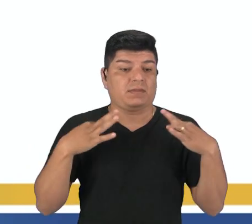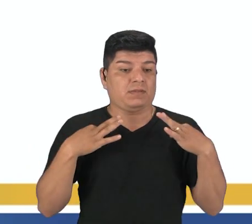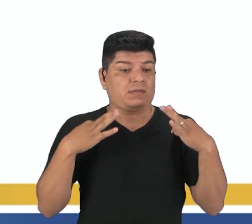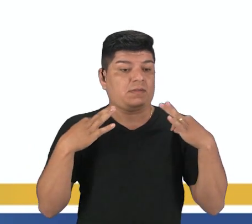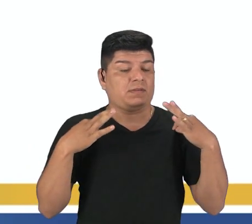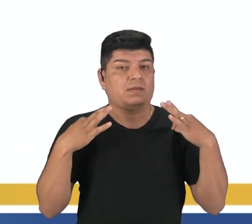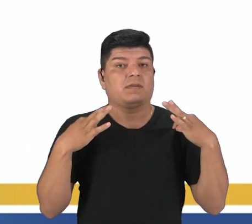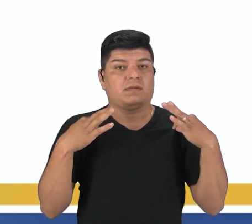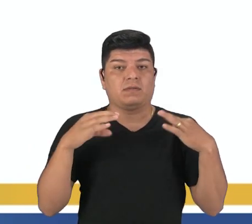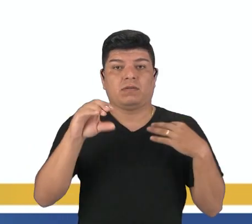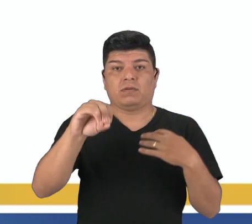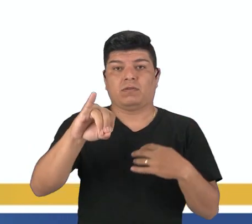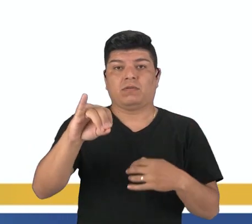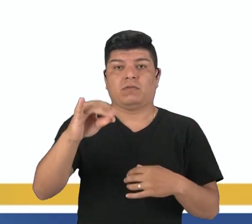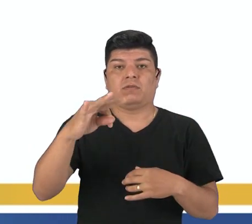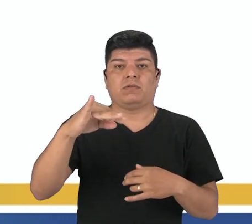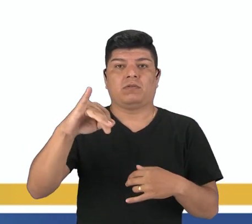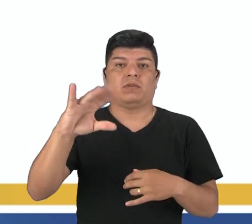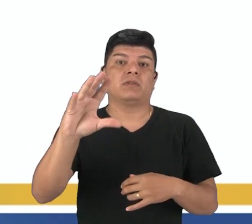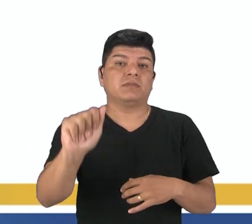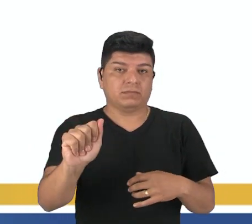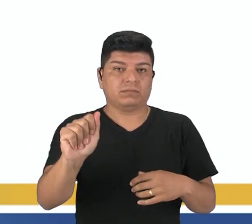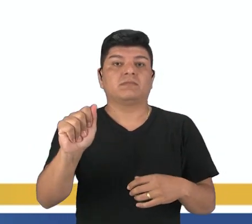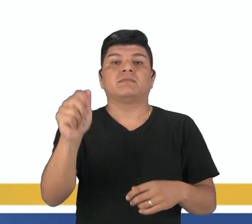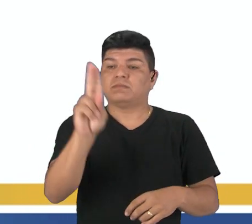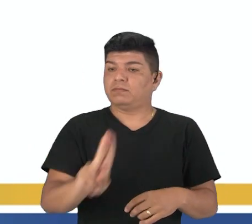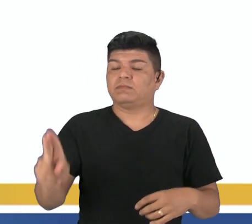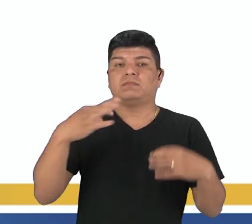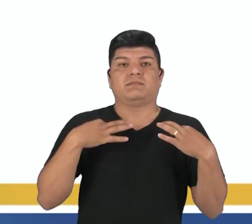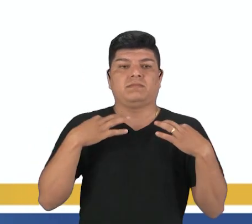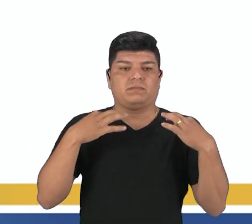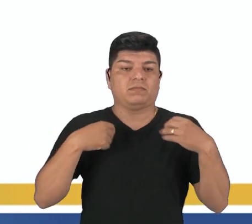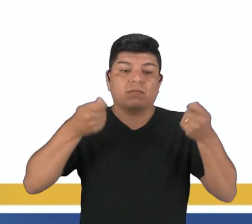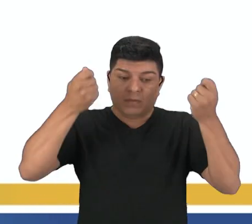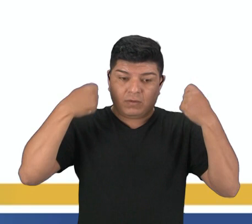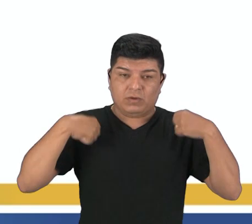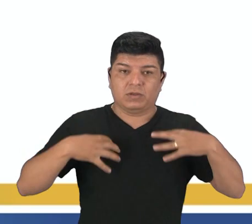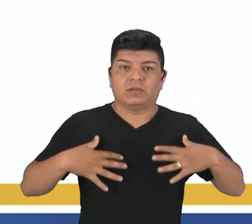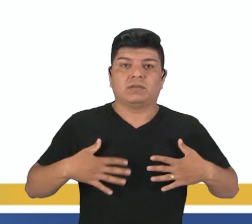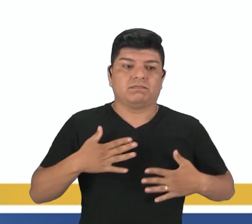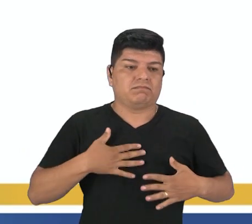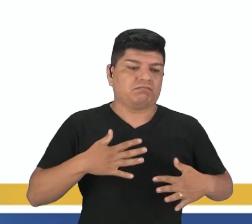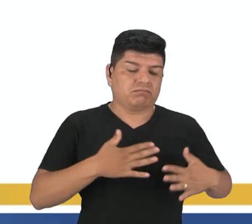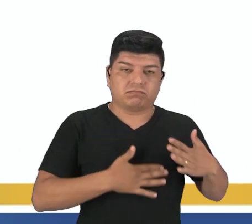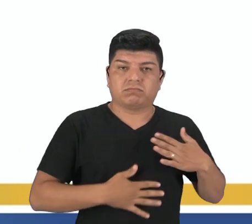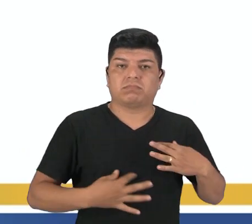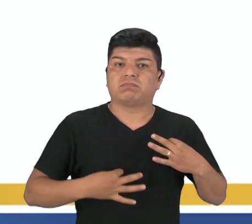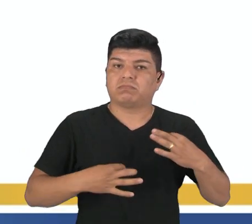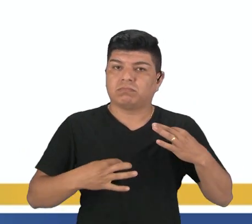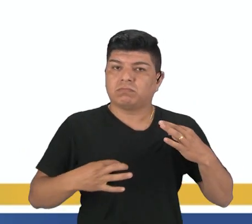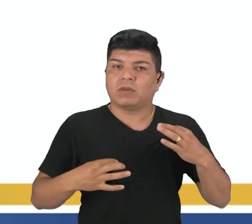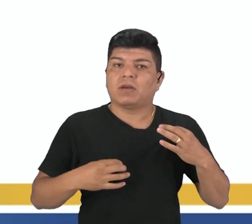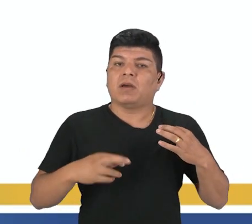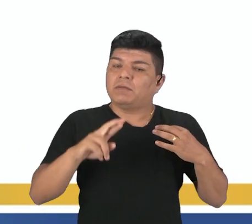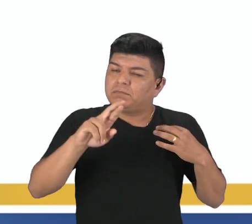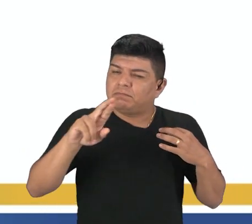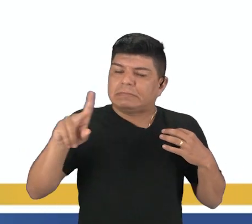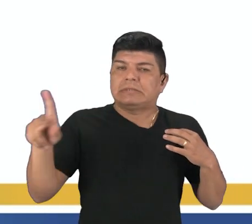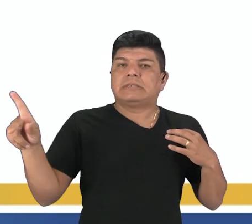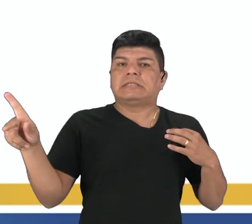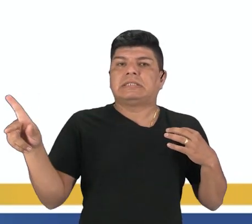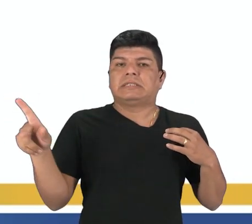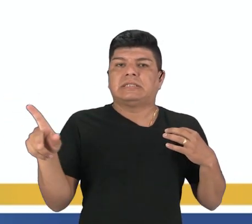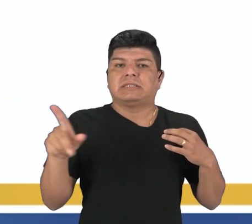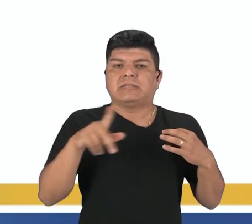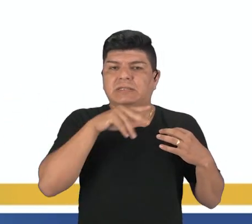e você pode vestir essas roupas e ter a sensação do tecido, do toque do tecido mais macio, mais áspero,